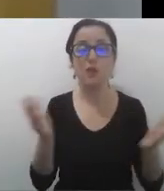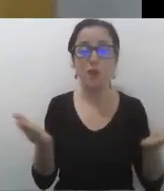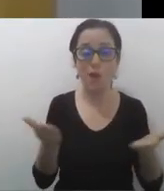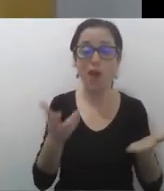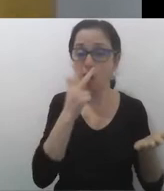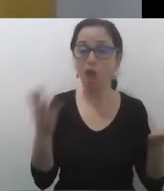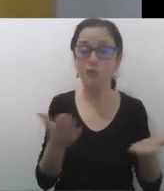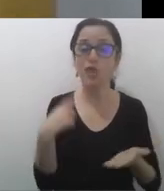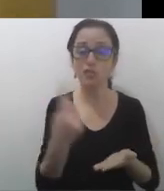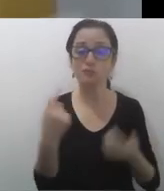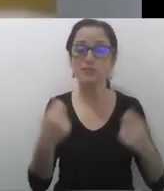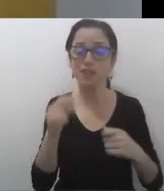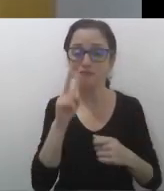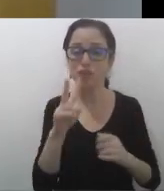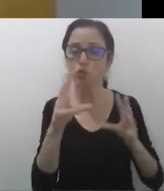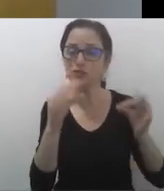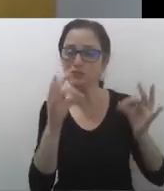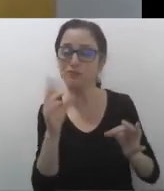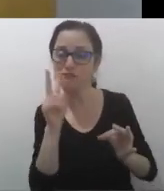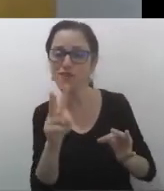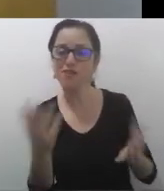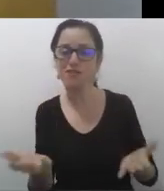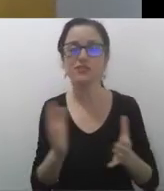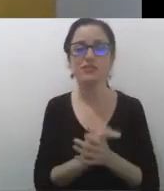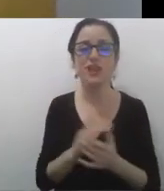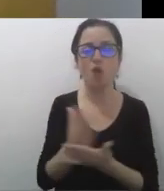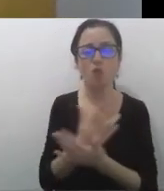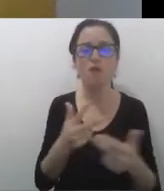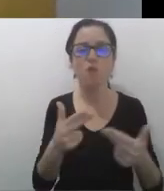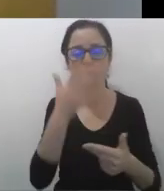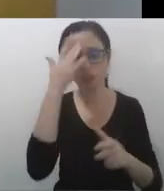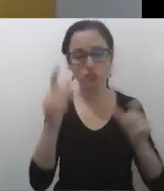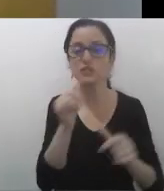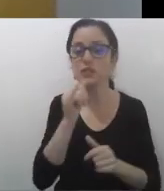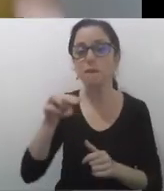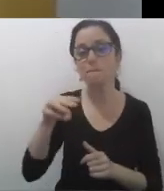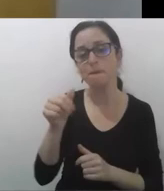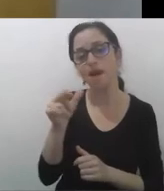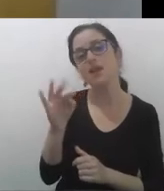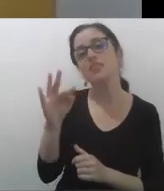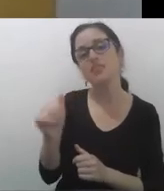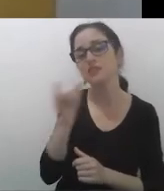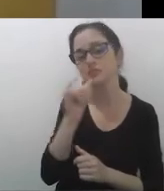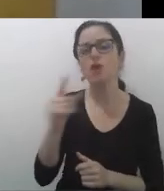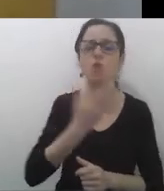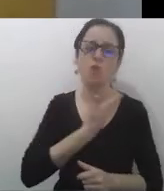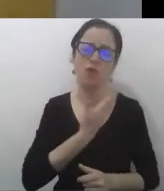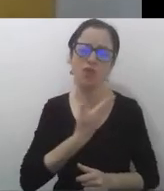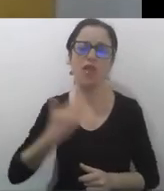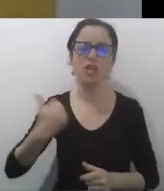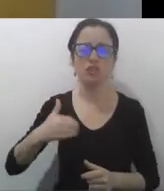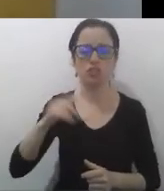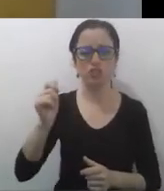Eu acho que hoje a gente precisaria rever tudo isso também, né? Tem algumas pessoas a Marita Garcia, por exemplo, uma